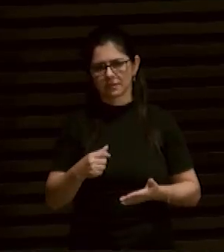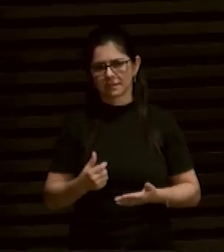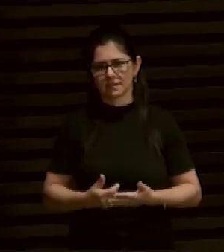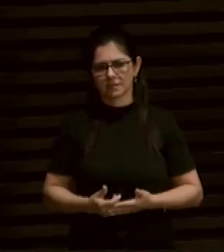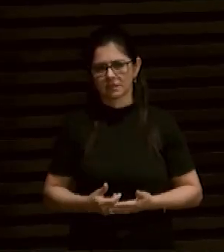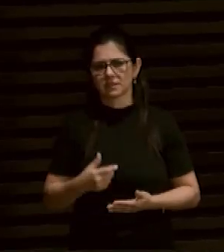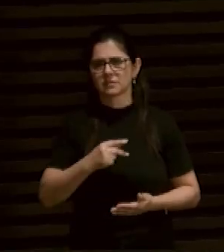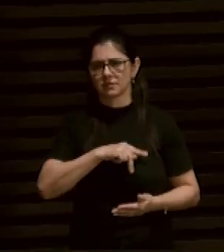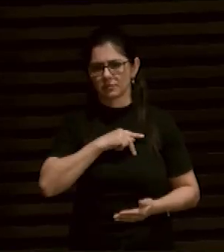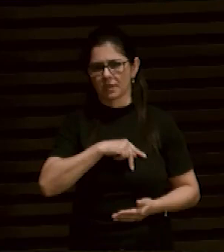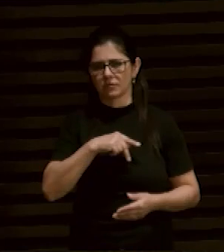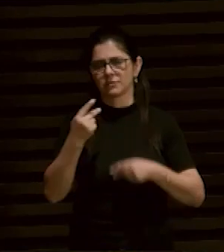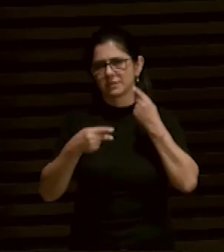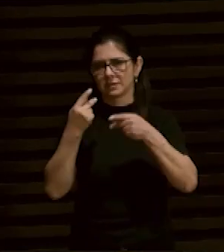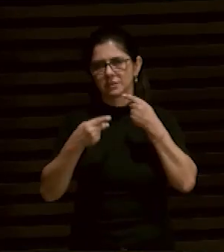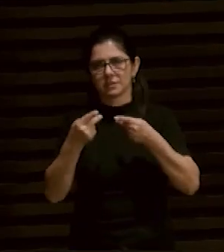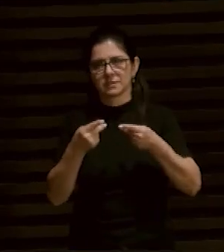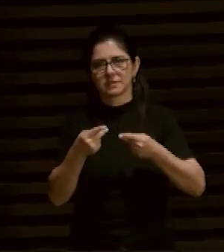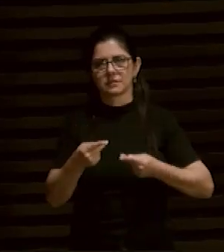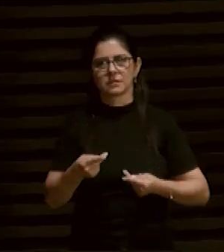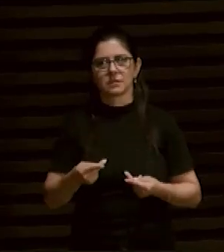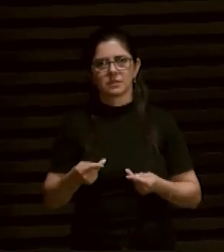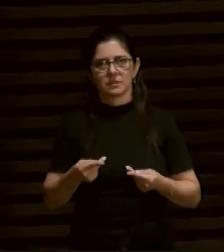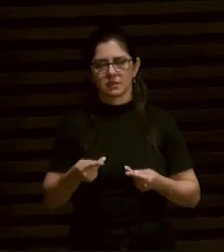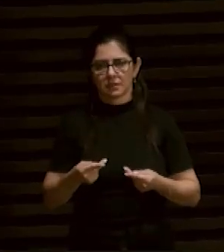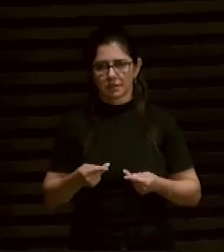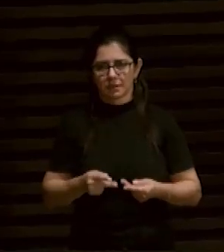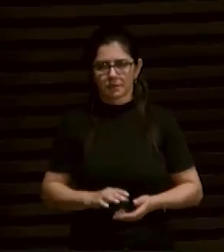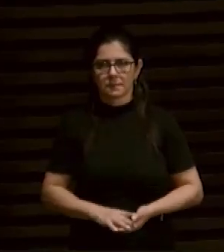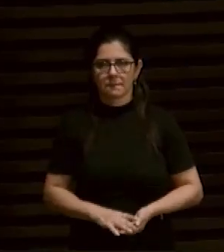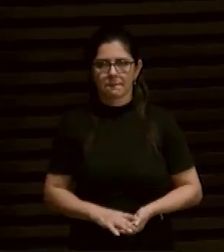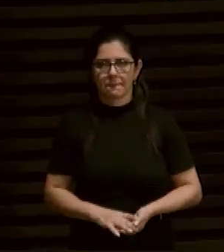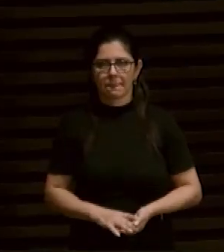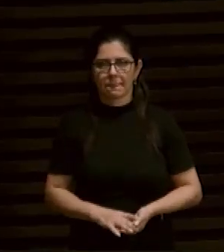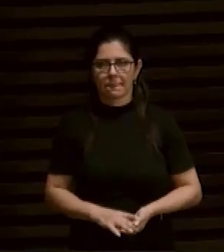fala exatamente isso. E diz assim: